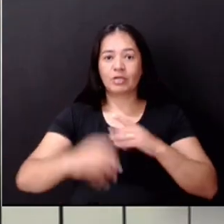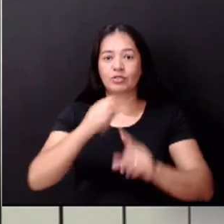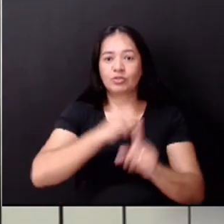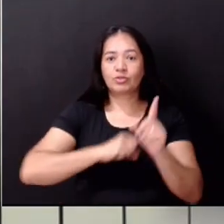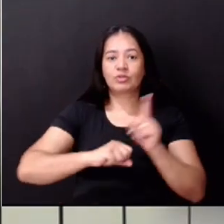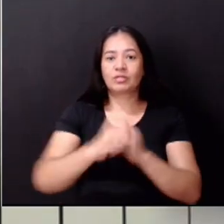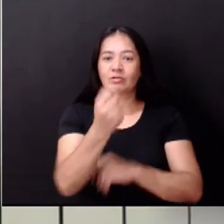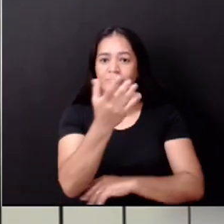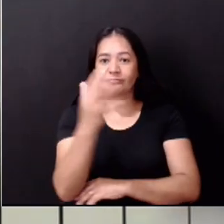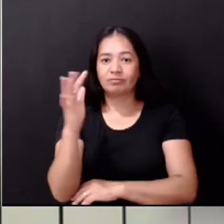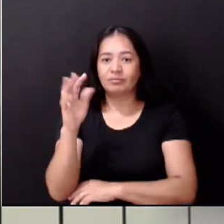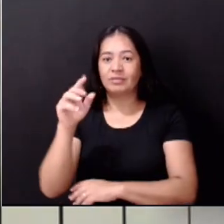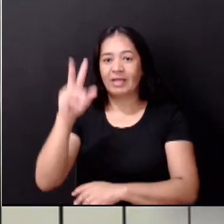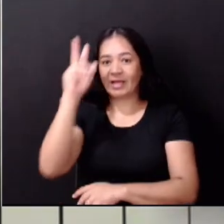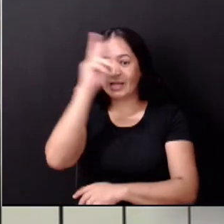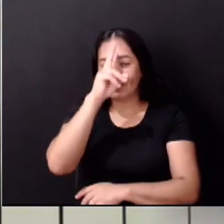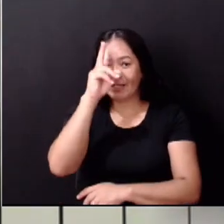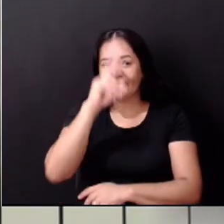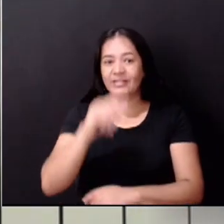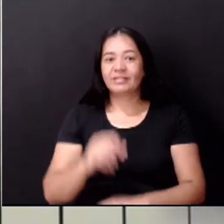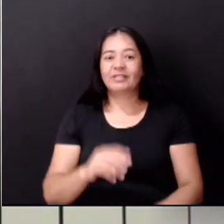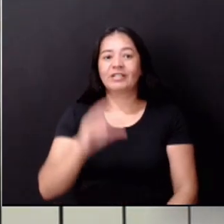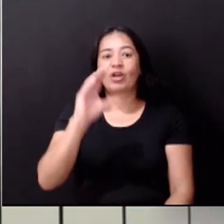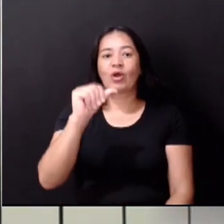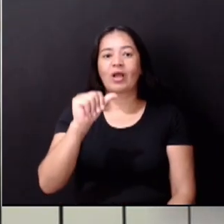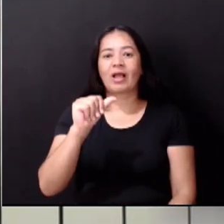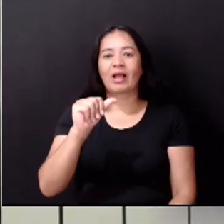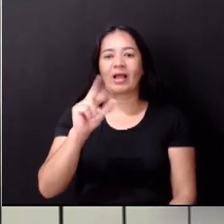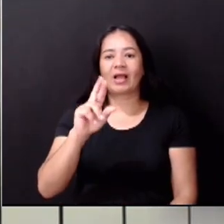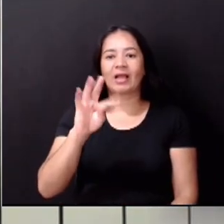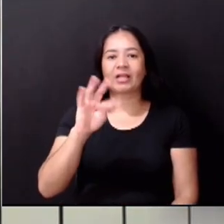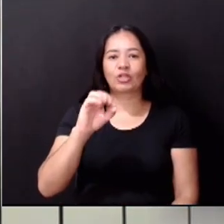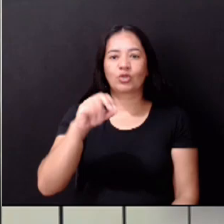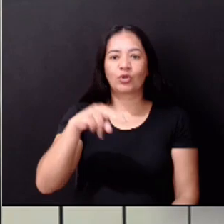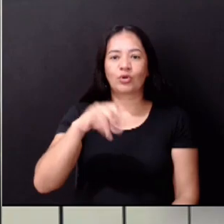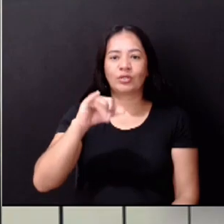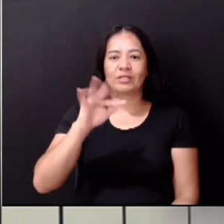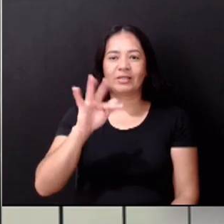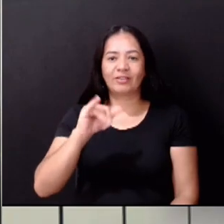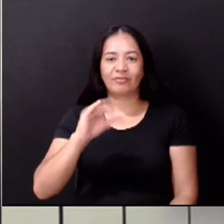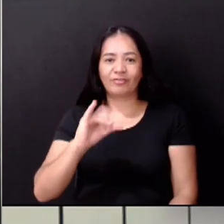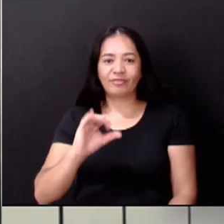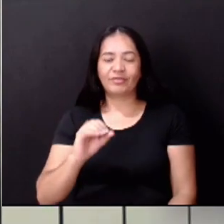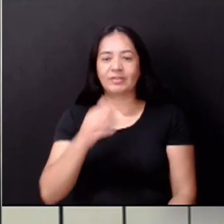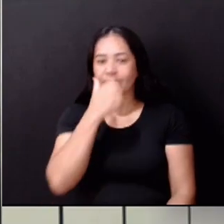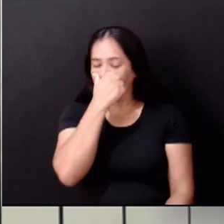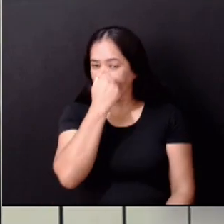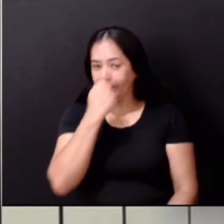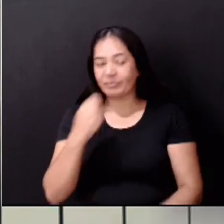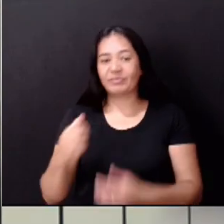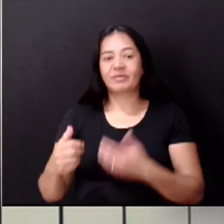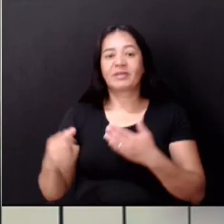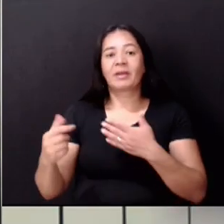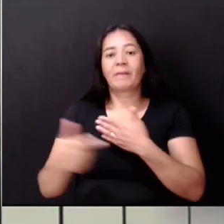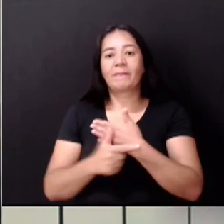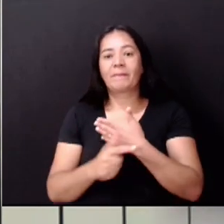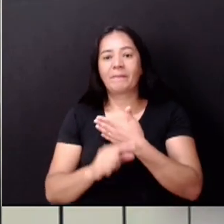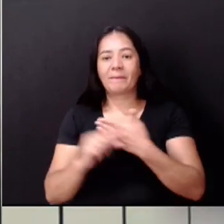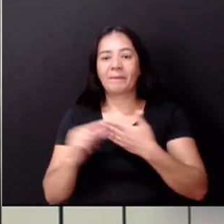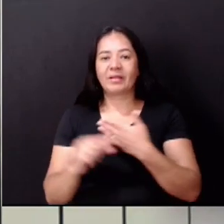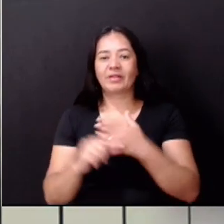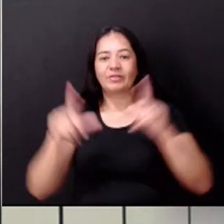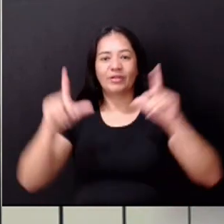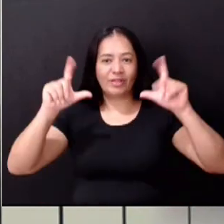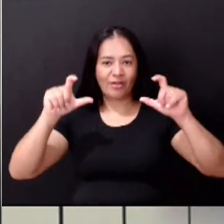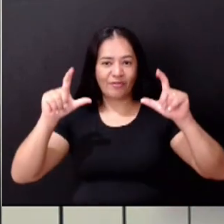história do Cartonifício de Valinhos, resgatada pela autora Denise Monson e pela fotógrafa a Cris